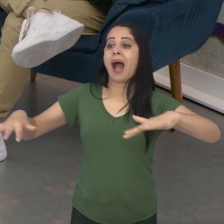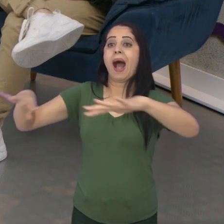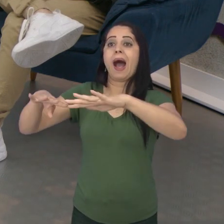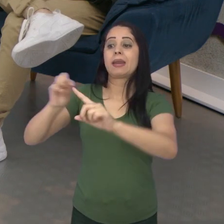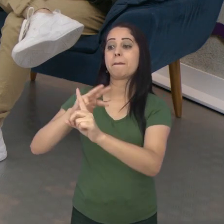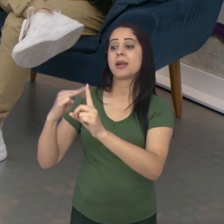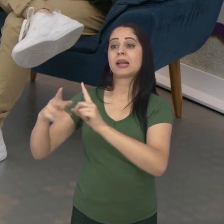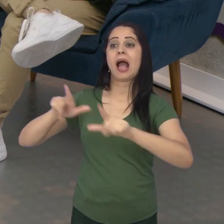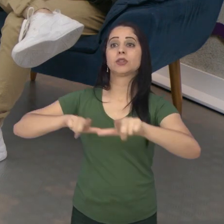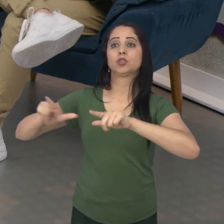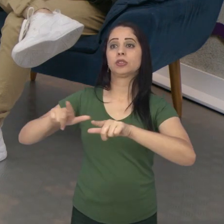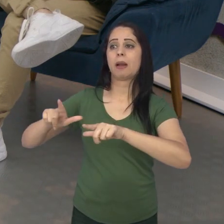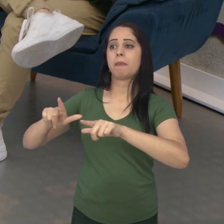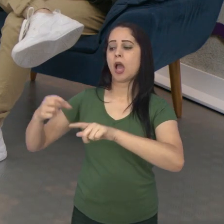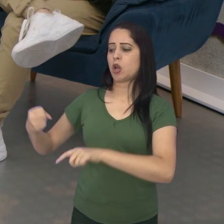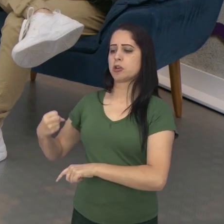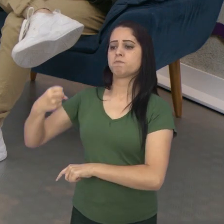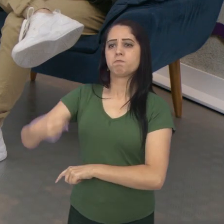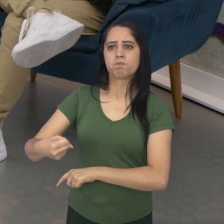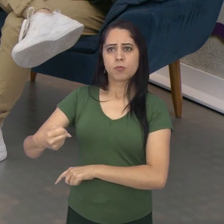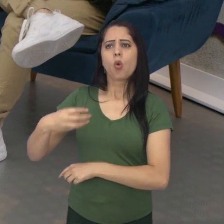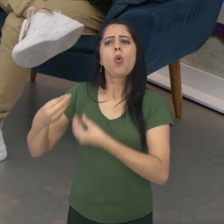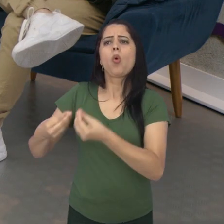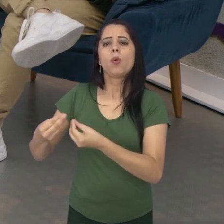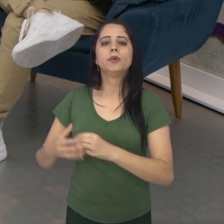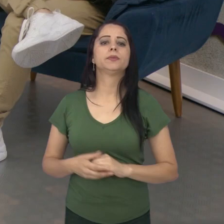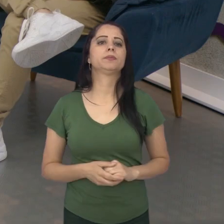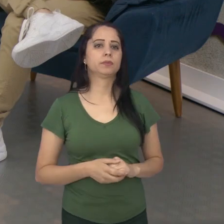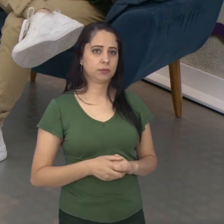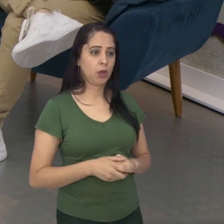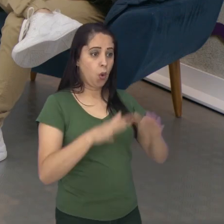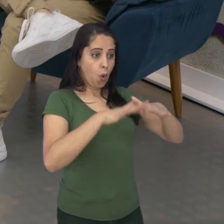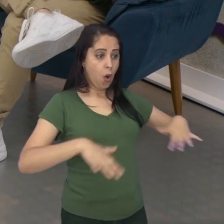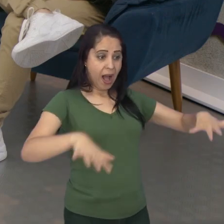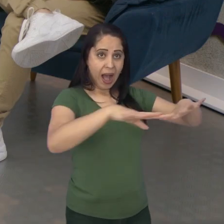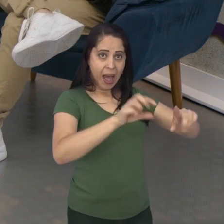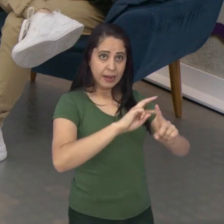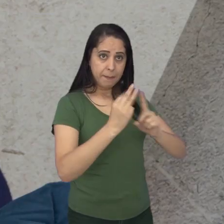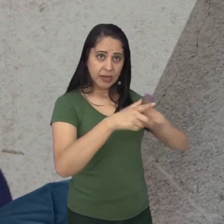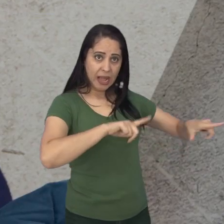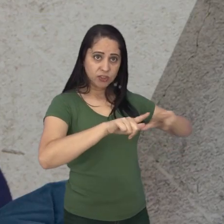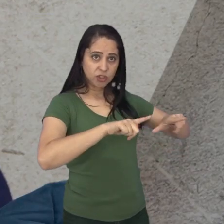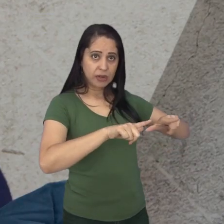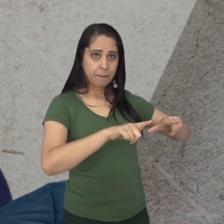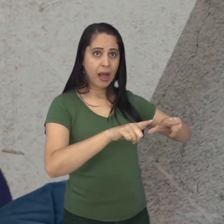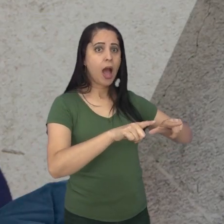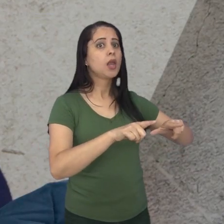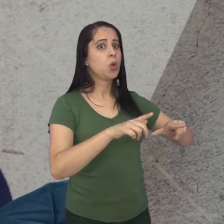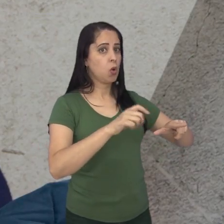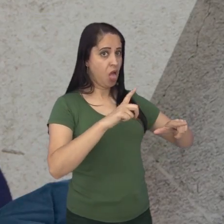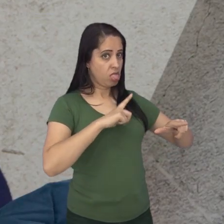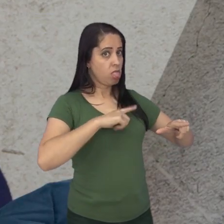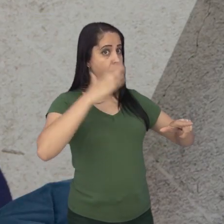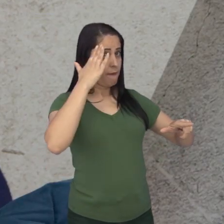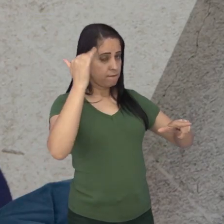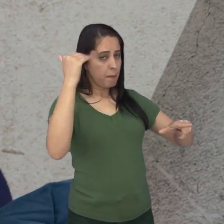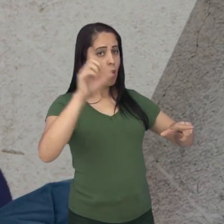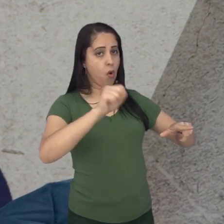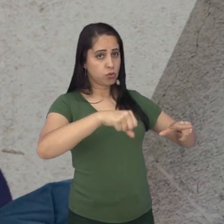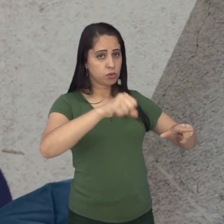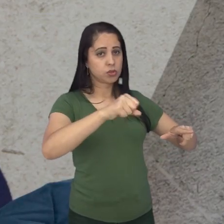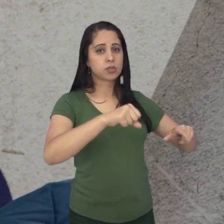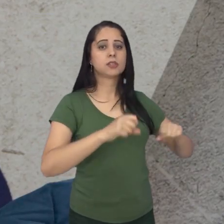esse profissional? Então, atualmente o mercado ele está bem aquecido, né? Sempre lembrando que é